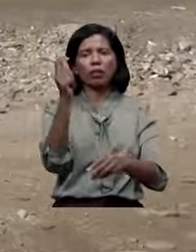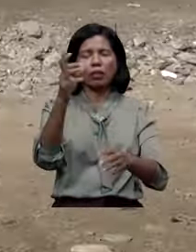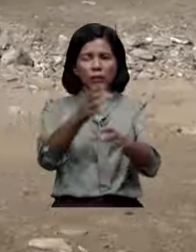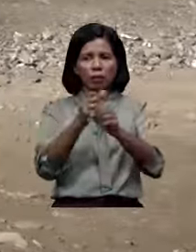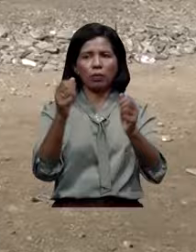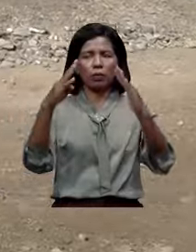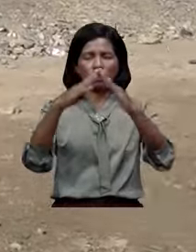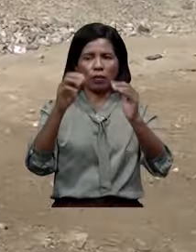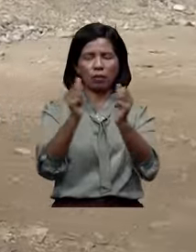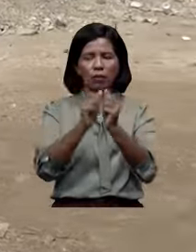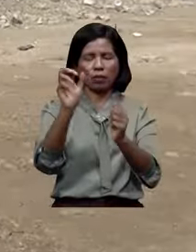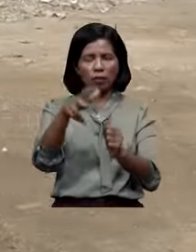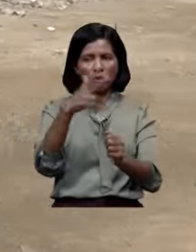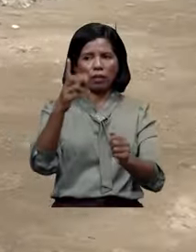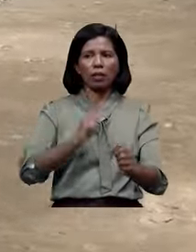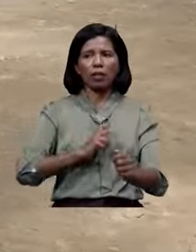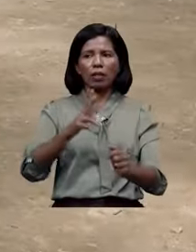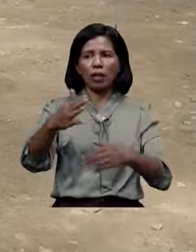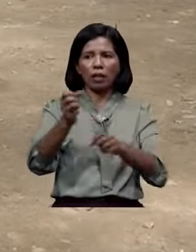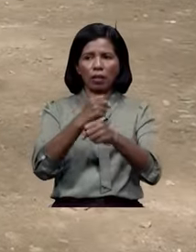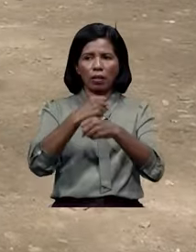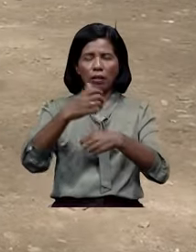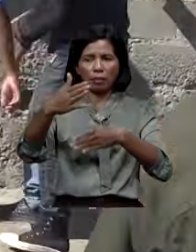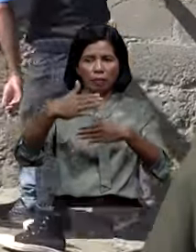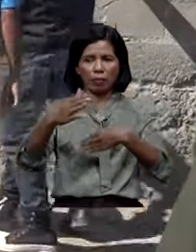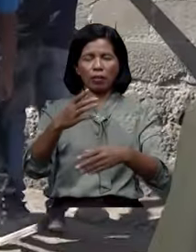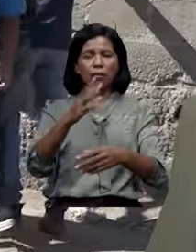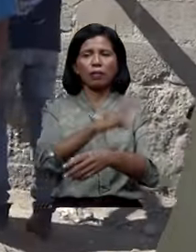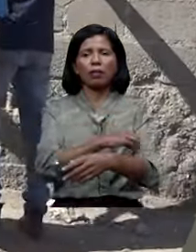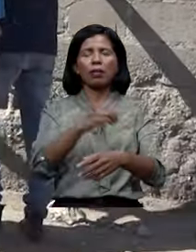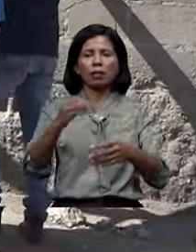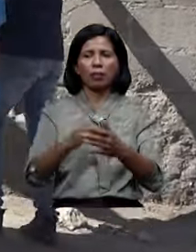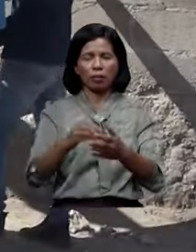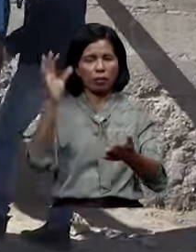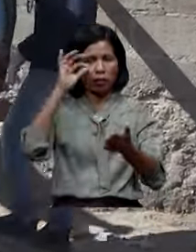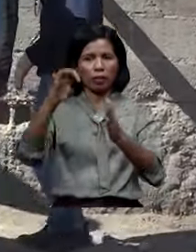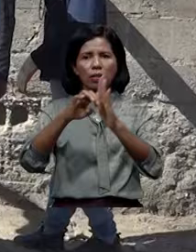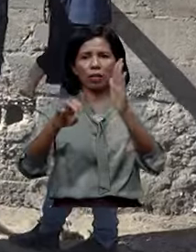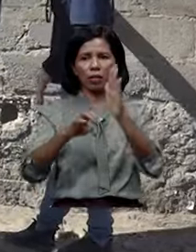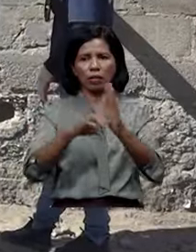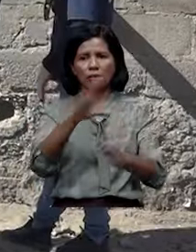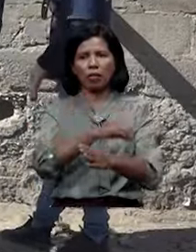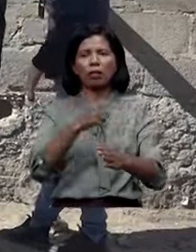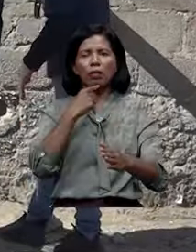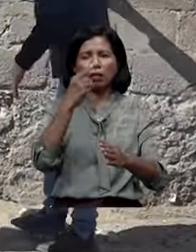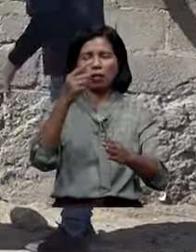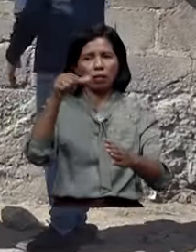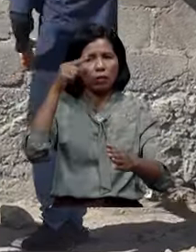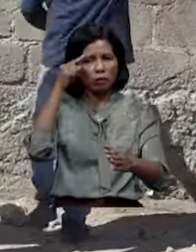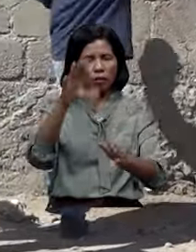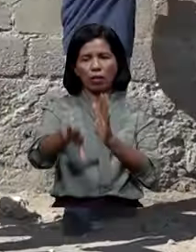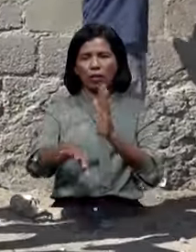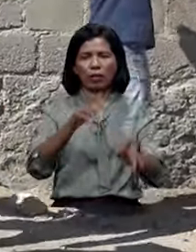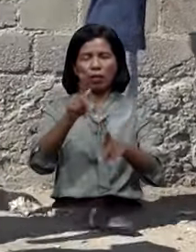umasanul resingida i atas tolu nebe hari besik airin prasa 30 de agosto. Sekretario estado Germanus Santa Brite Sateten, governo asai